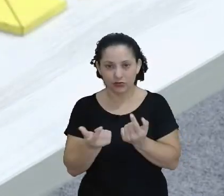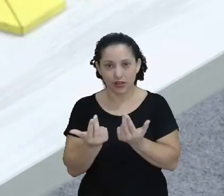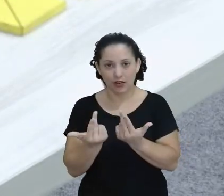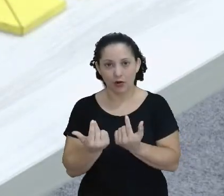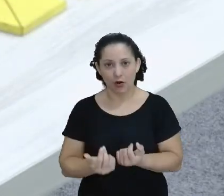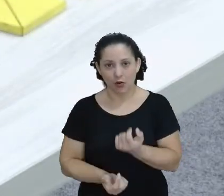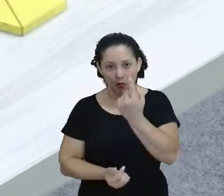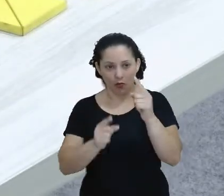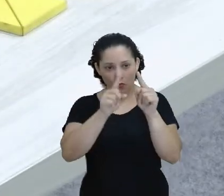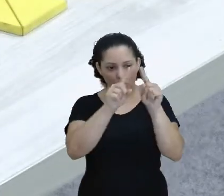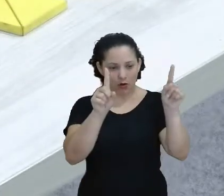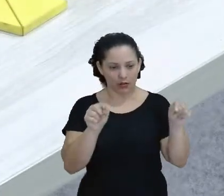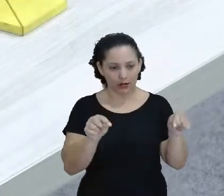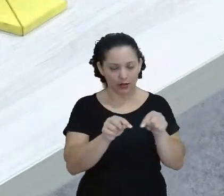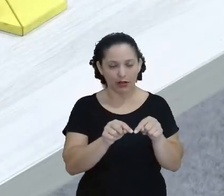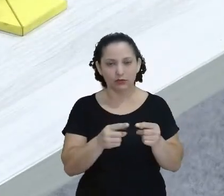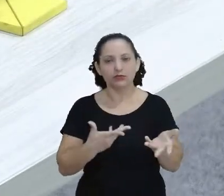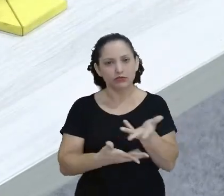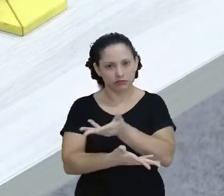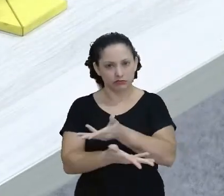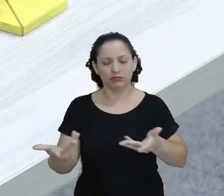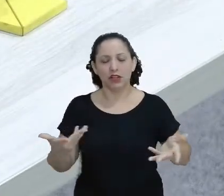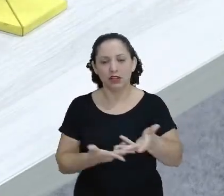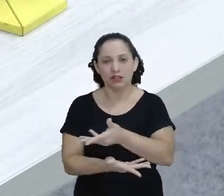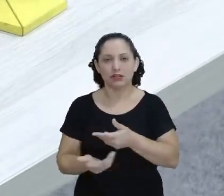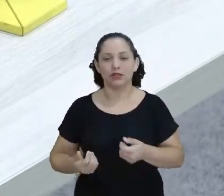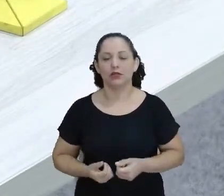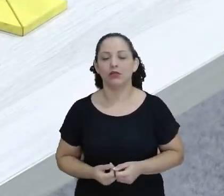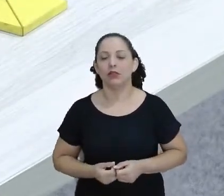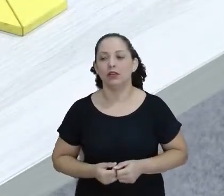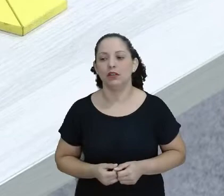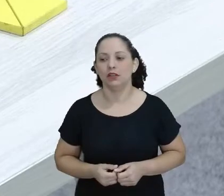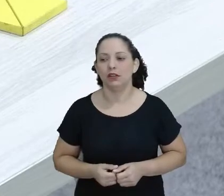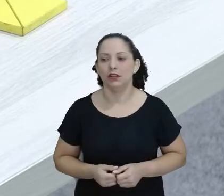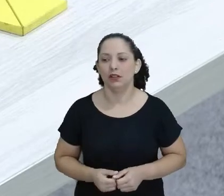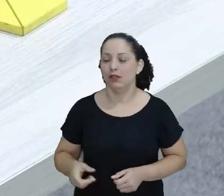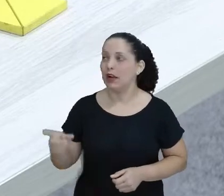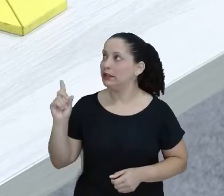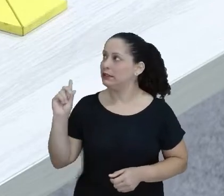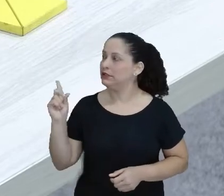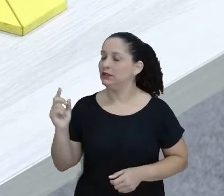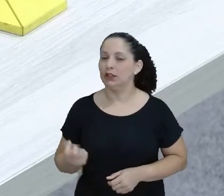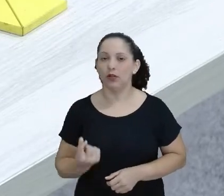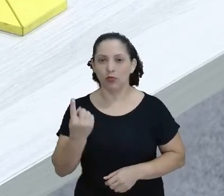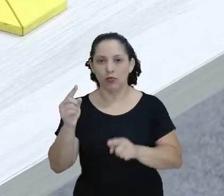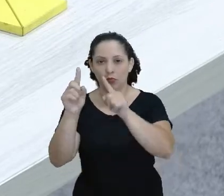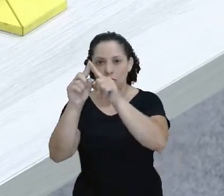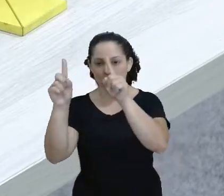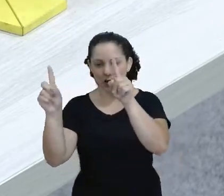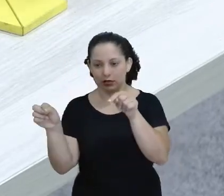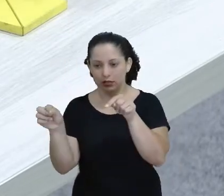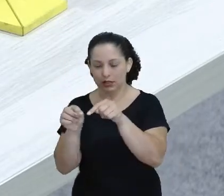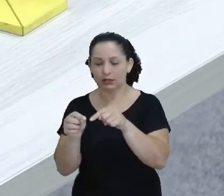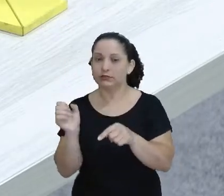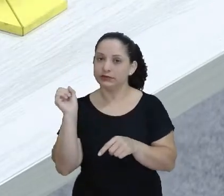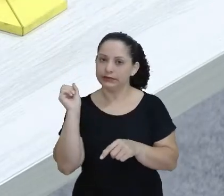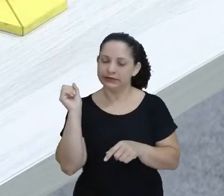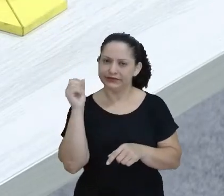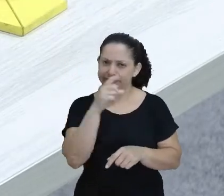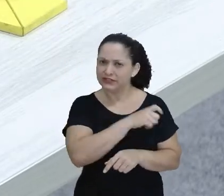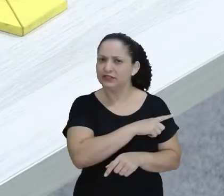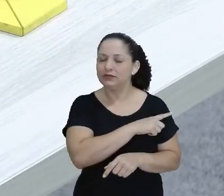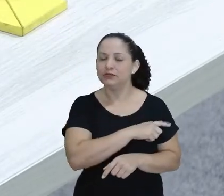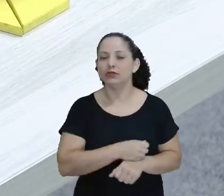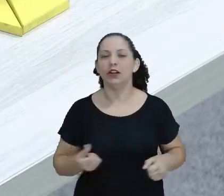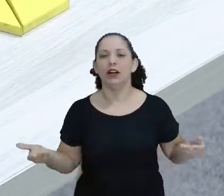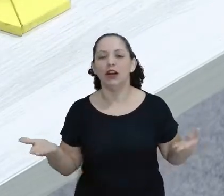um quadrado. Então, um quadrado fica difícil aqui para que a gente faça a medida desse triângulo. Então, eu vou utilizar